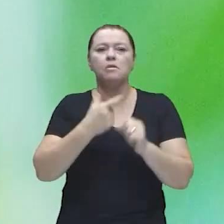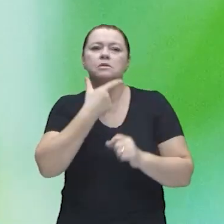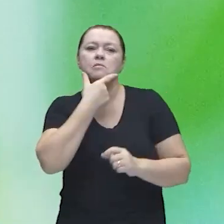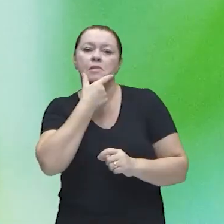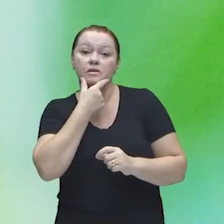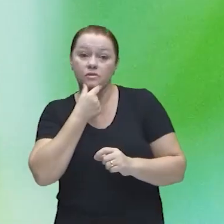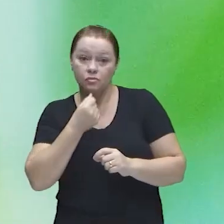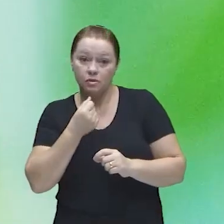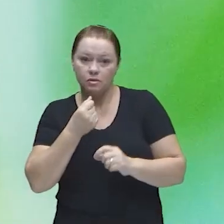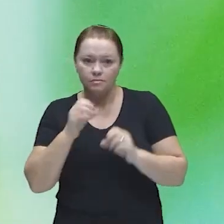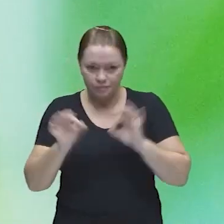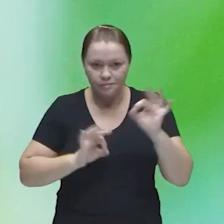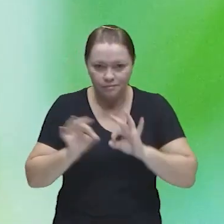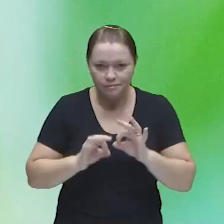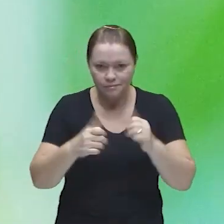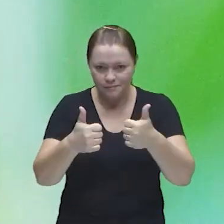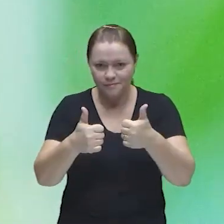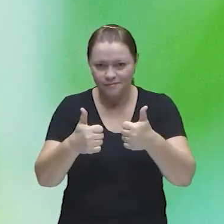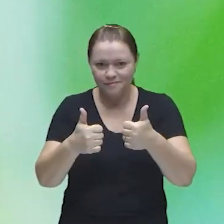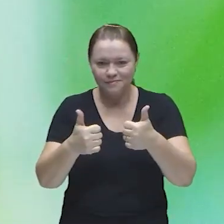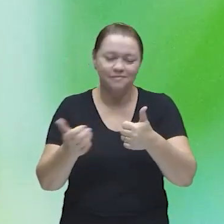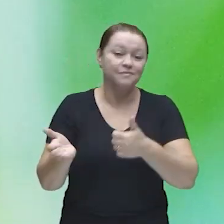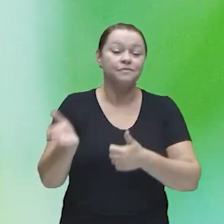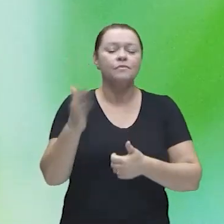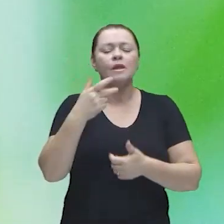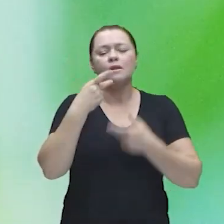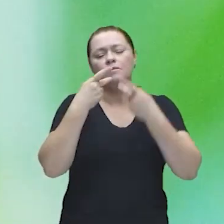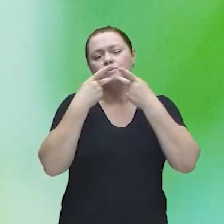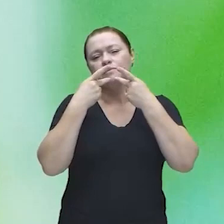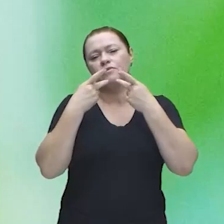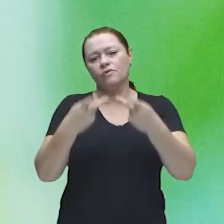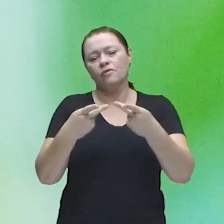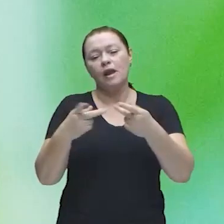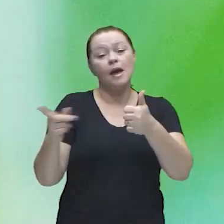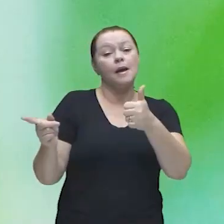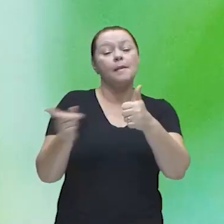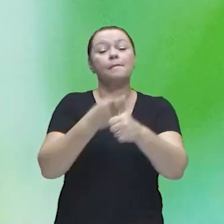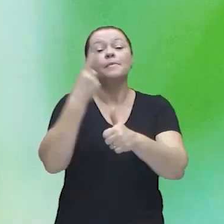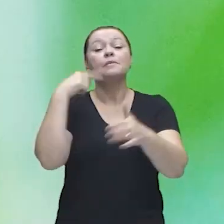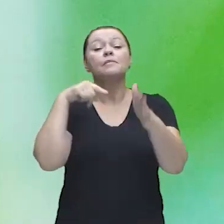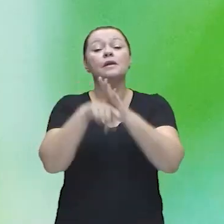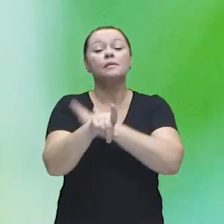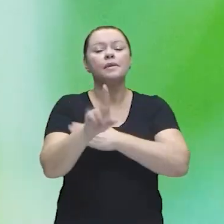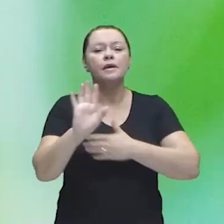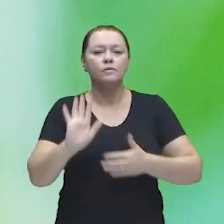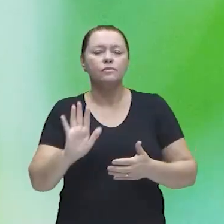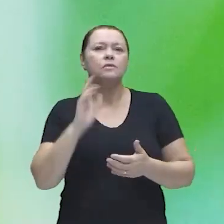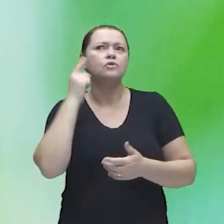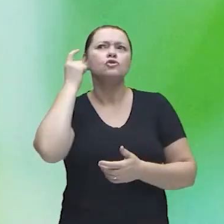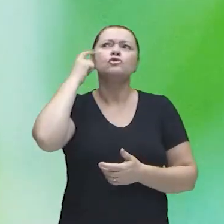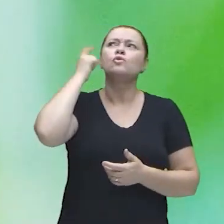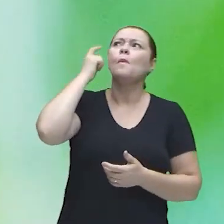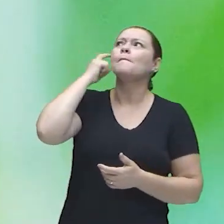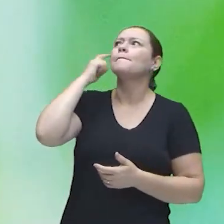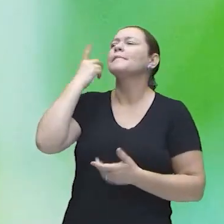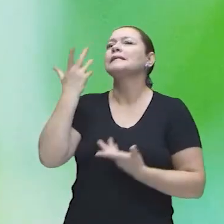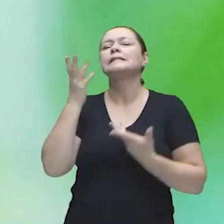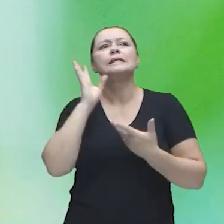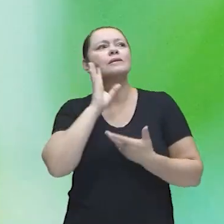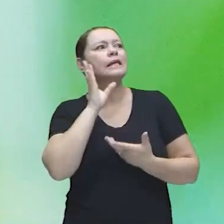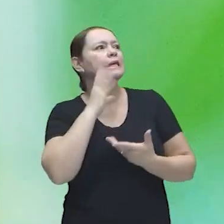masculino. Preparados? Então, deixa eu dizer para você aqui a nossa primeira pergunta. Deixa eu pensar em algo bem